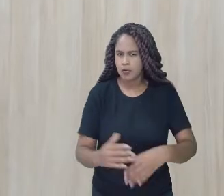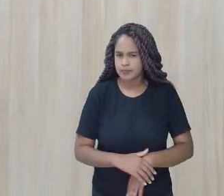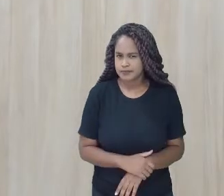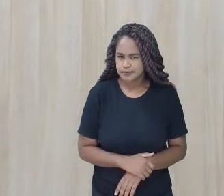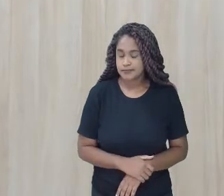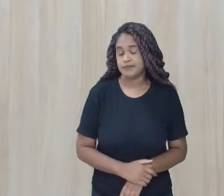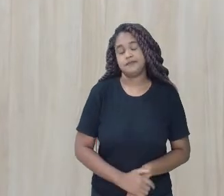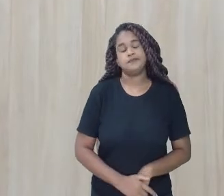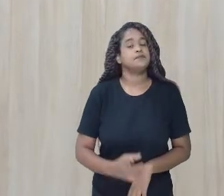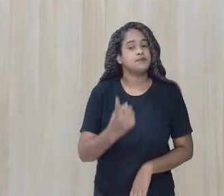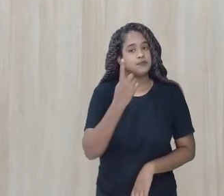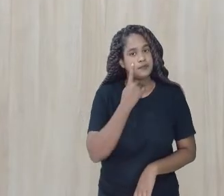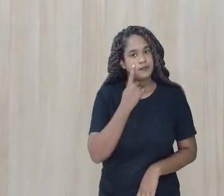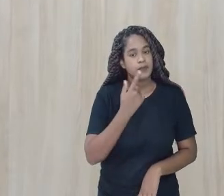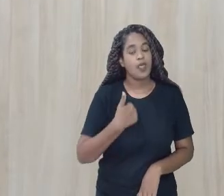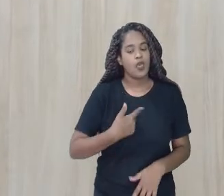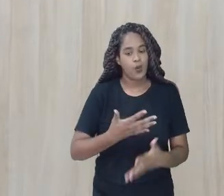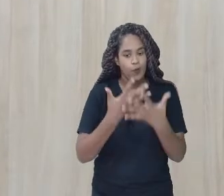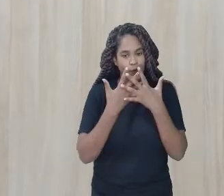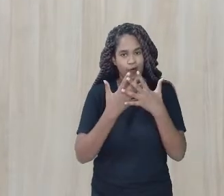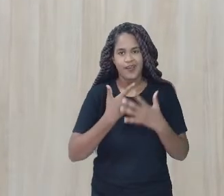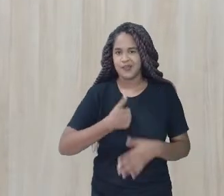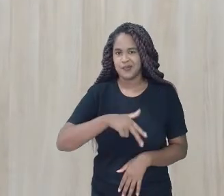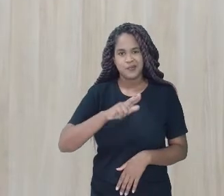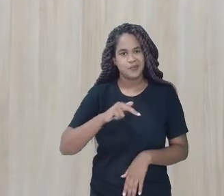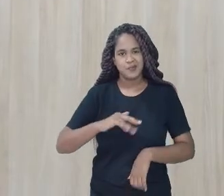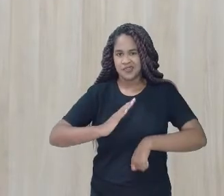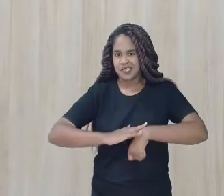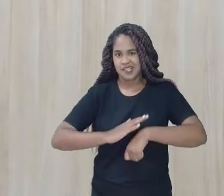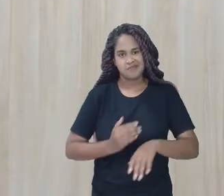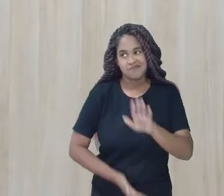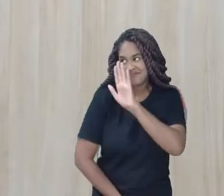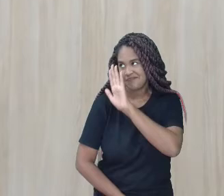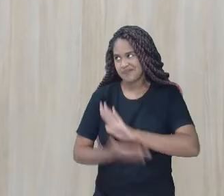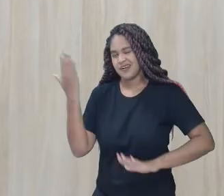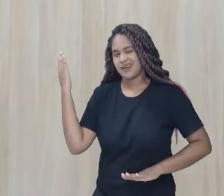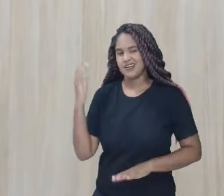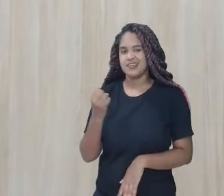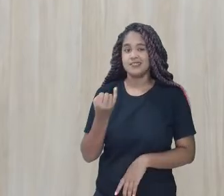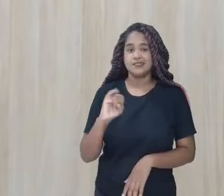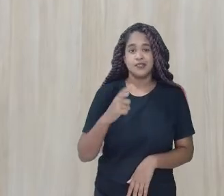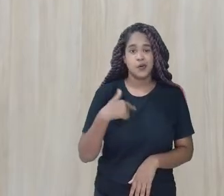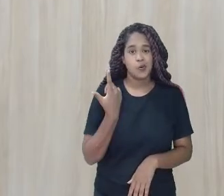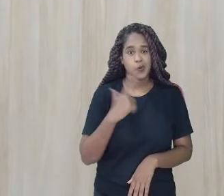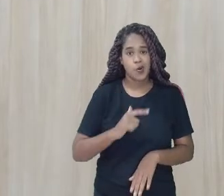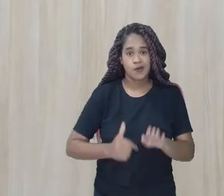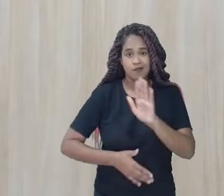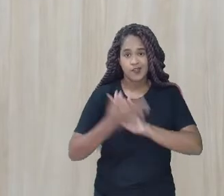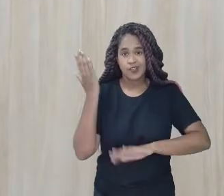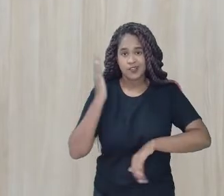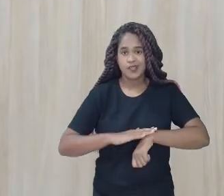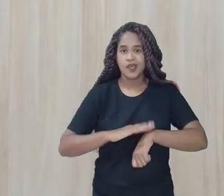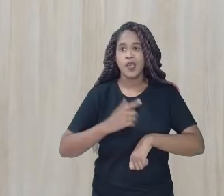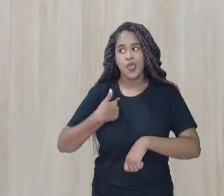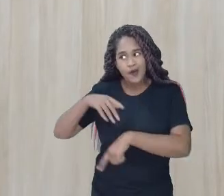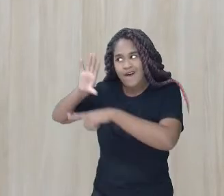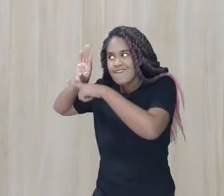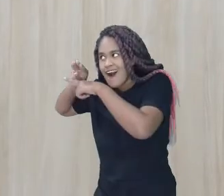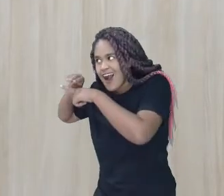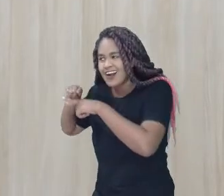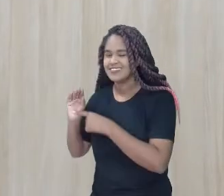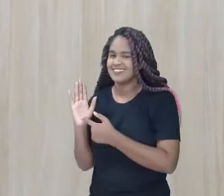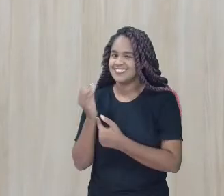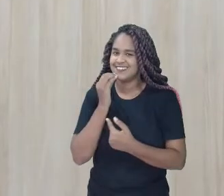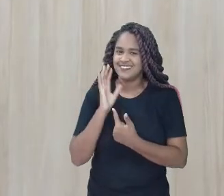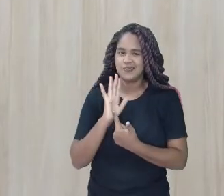Olha, confesso que nunca viajei no tempo. Se tivesse viajado, teria trazido umas fotos. Mas eu tenho aqui algumas